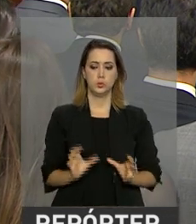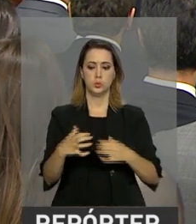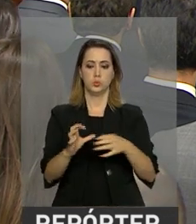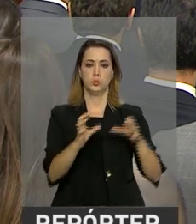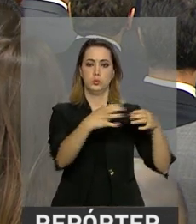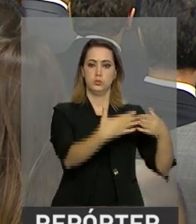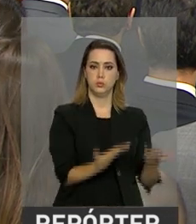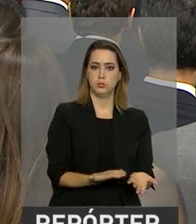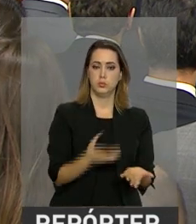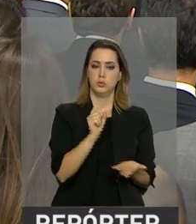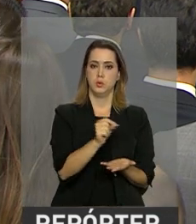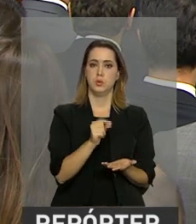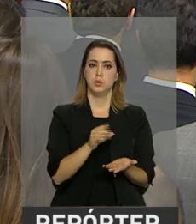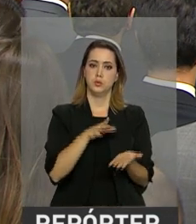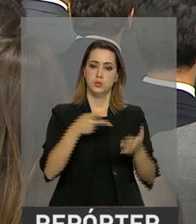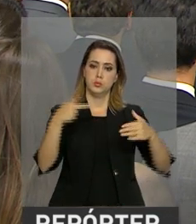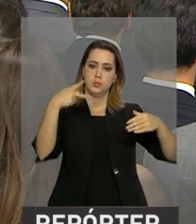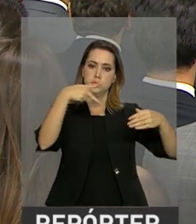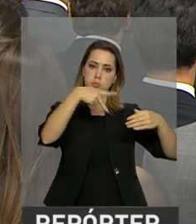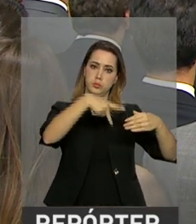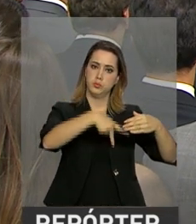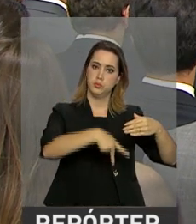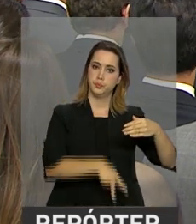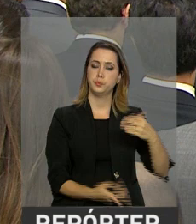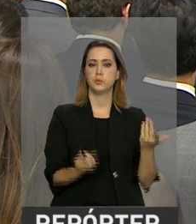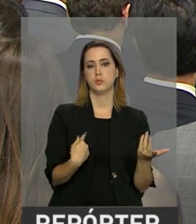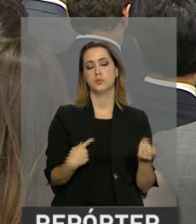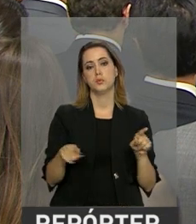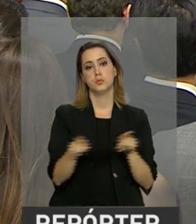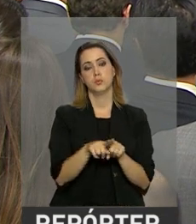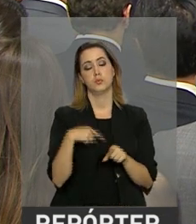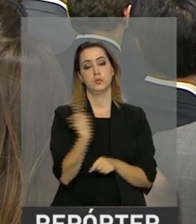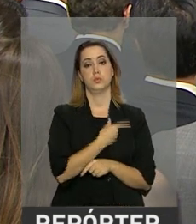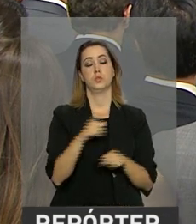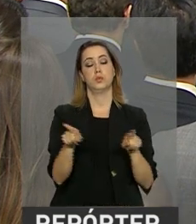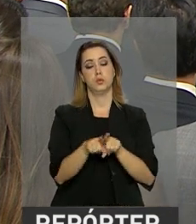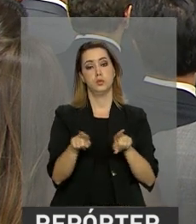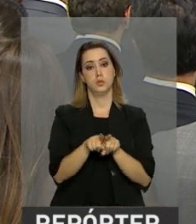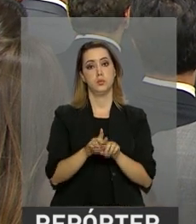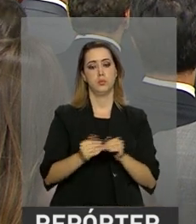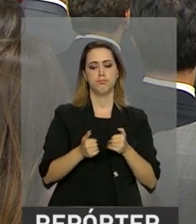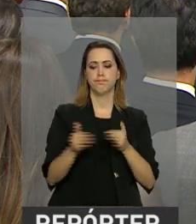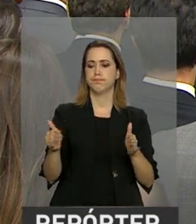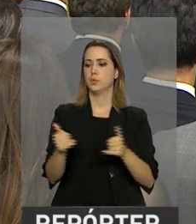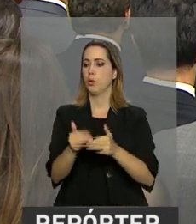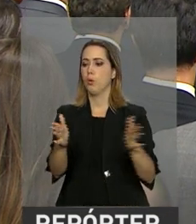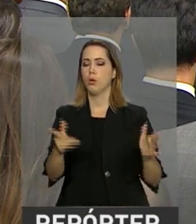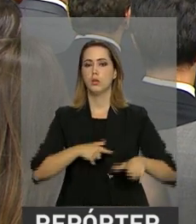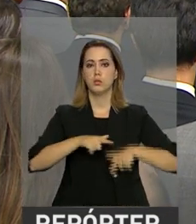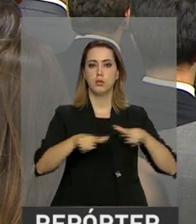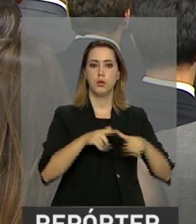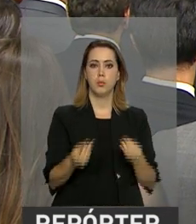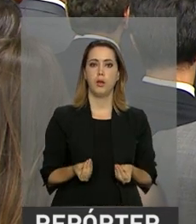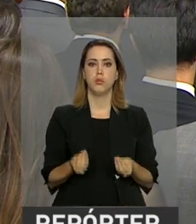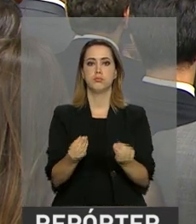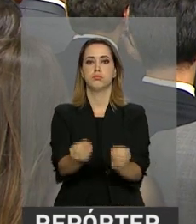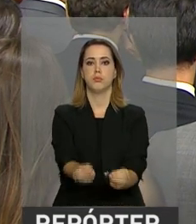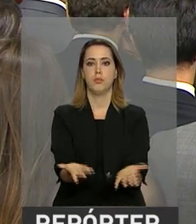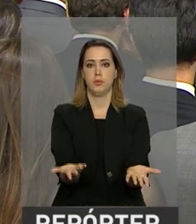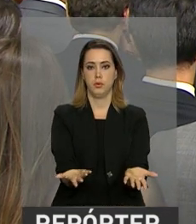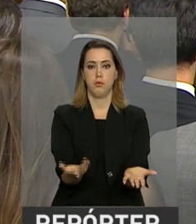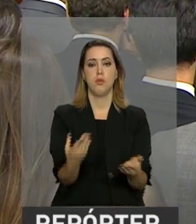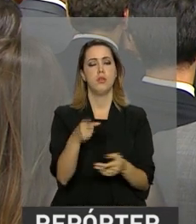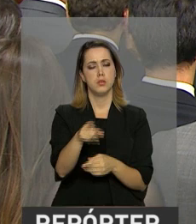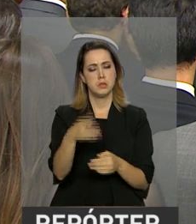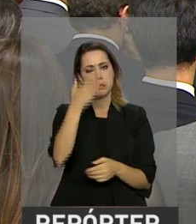setores para a exploração do petróleo, do pré-sal, nós estamos também ampliando a margem de empregos. Os senhores sabem que o